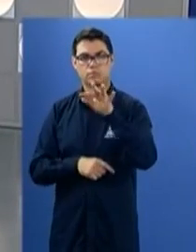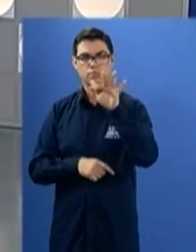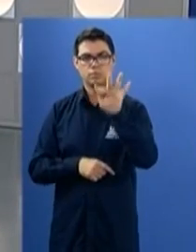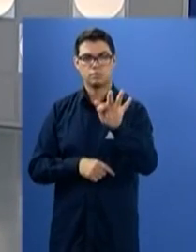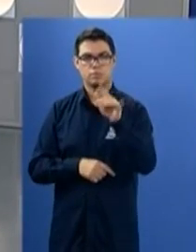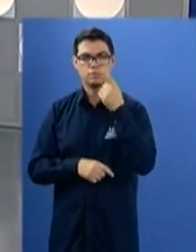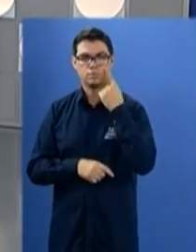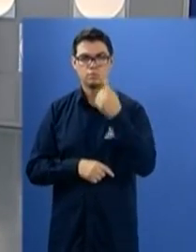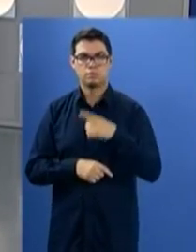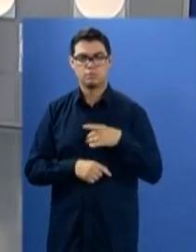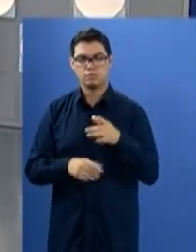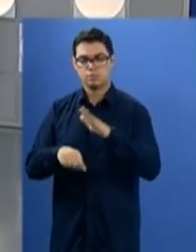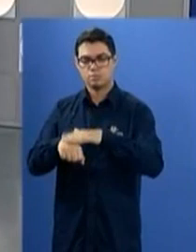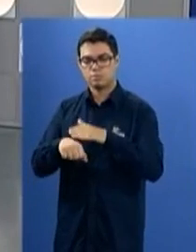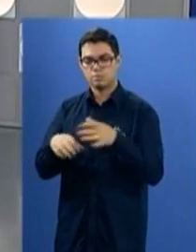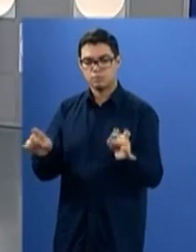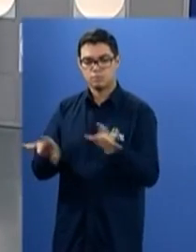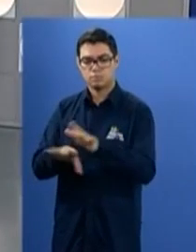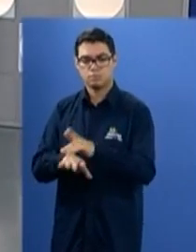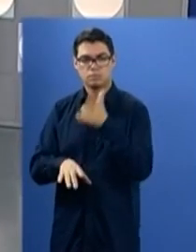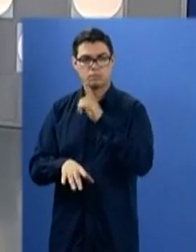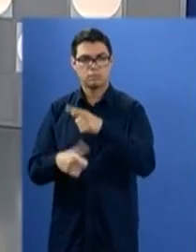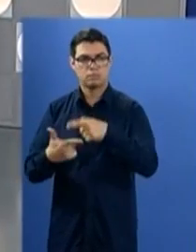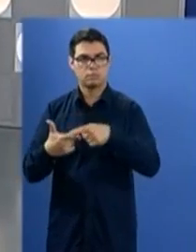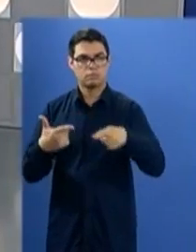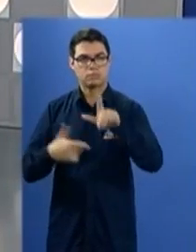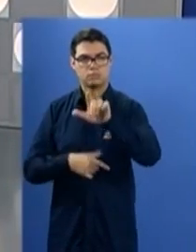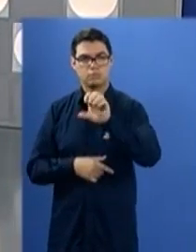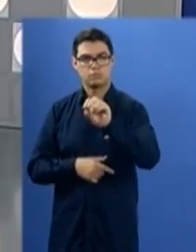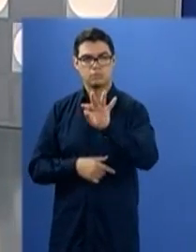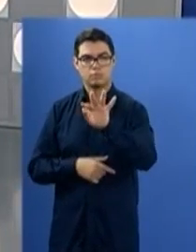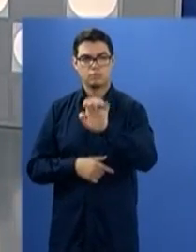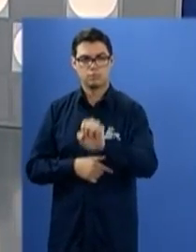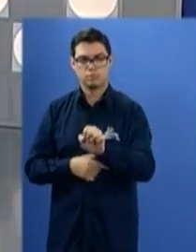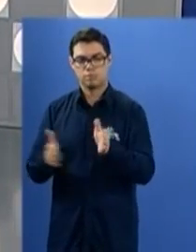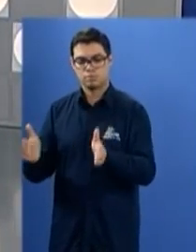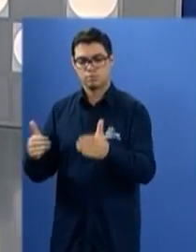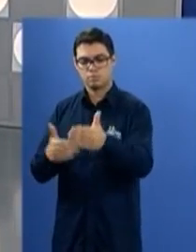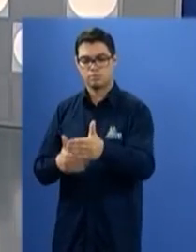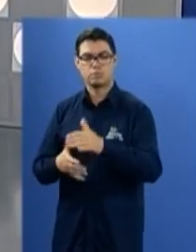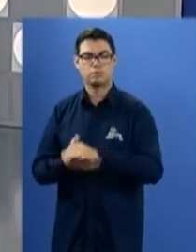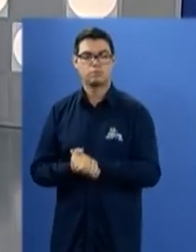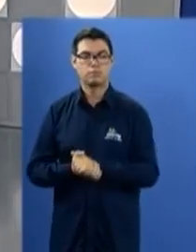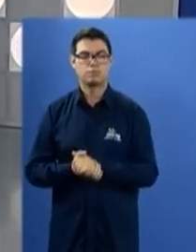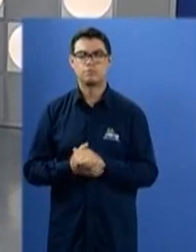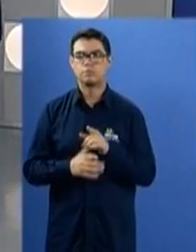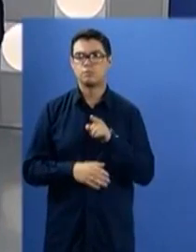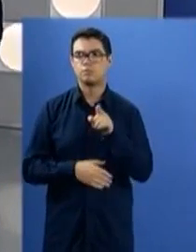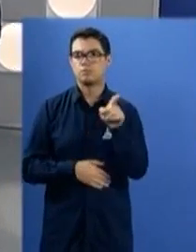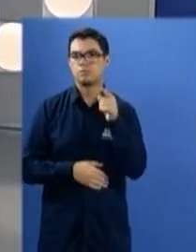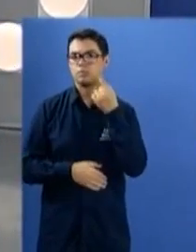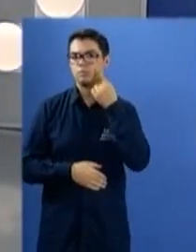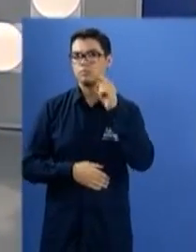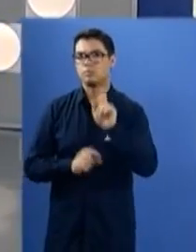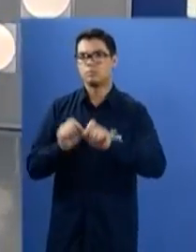tempo de finalização, dividido pelo nosso lote final de finalização. Então, essa